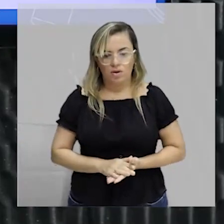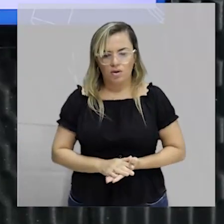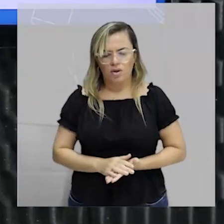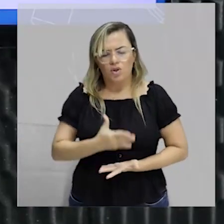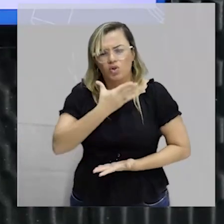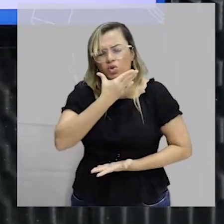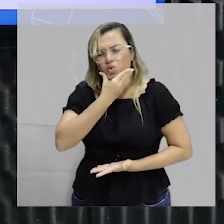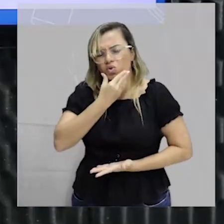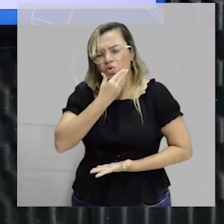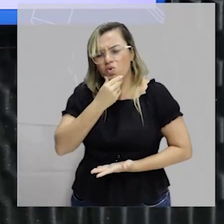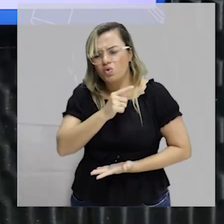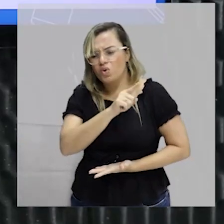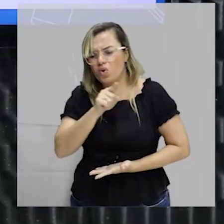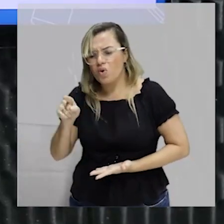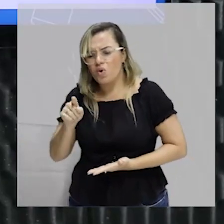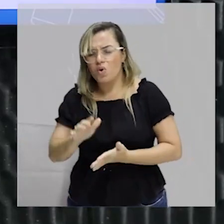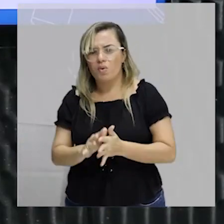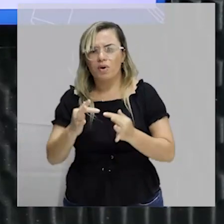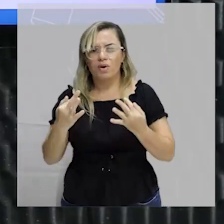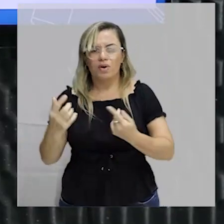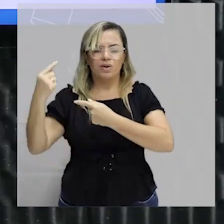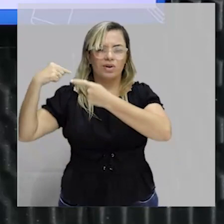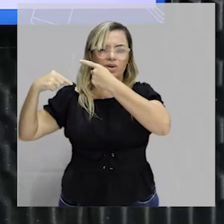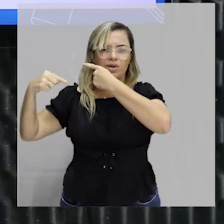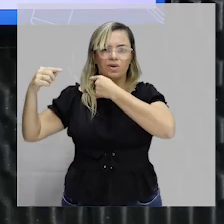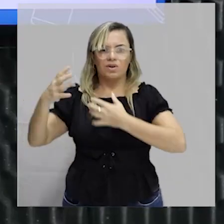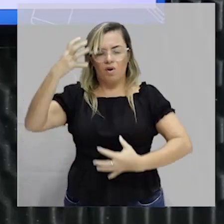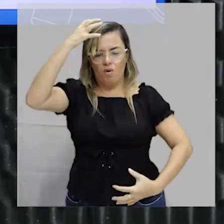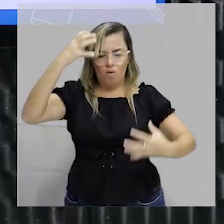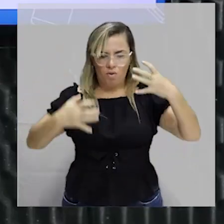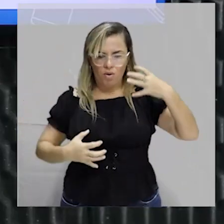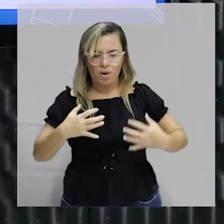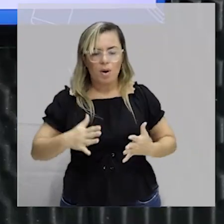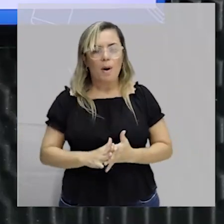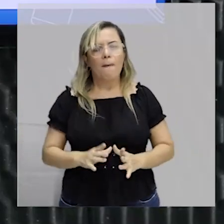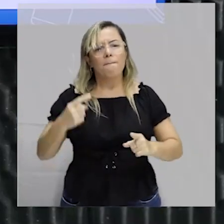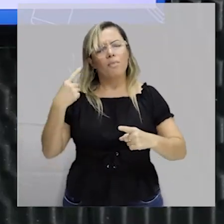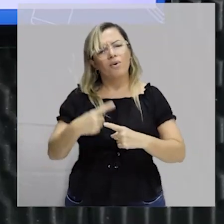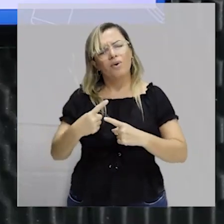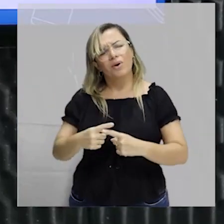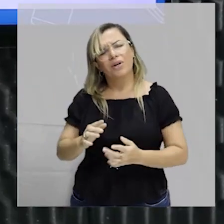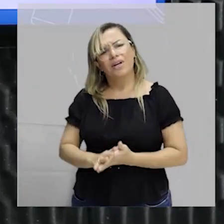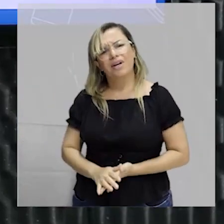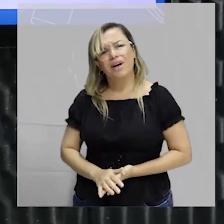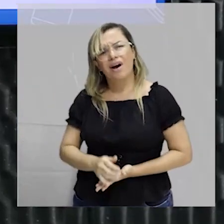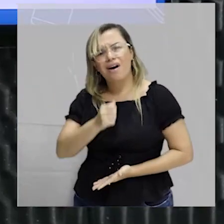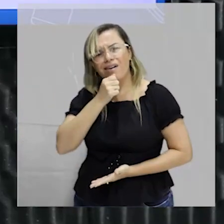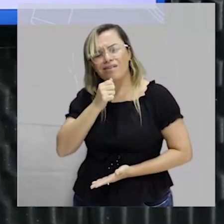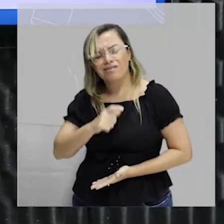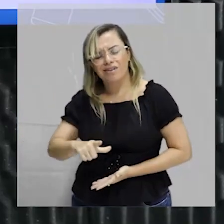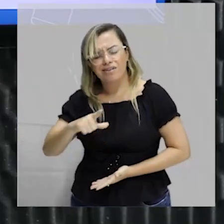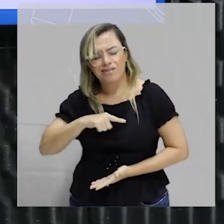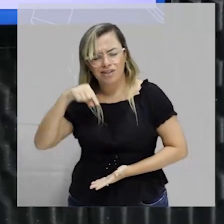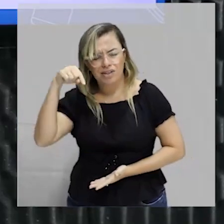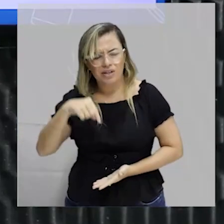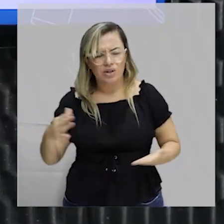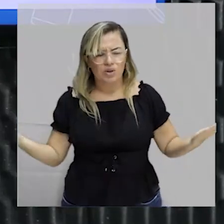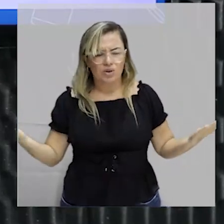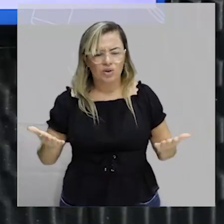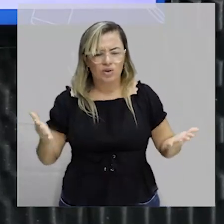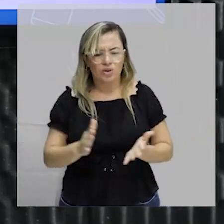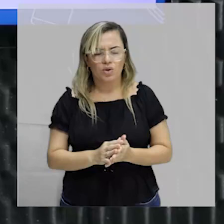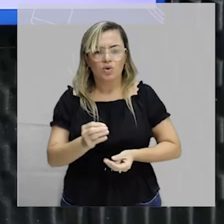macaco, por que ainda existem macacos hoje, né? O que explicaria essa fala aqui? Vamos